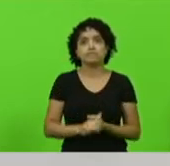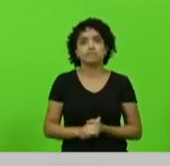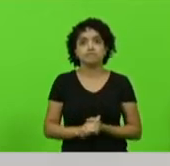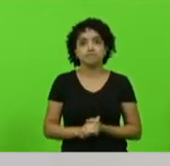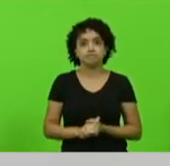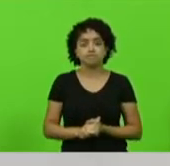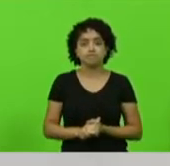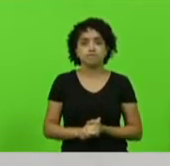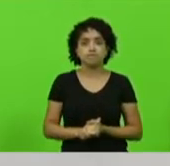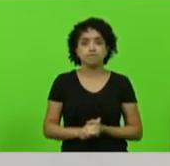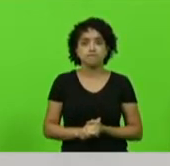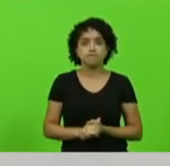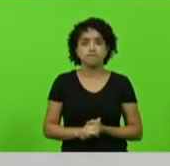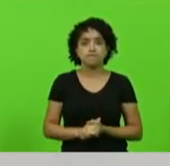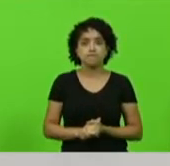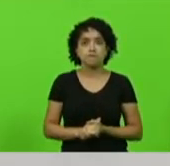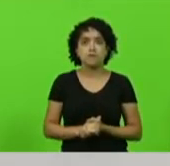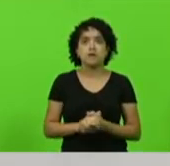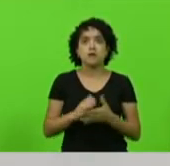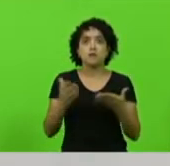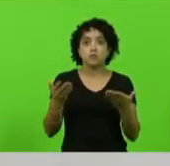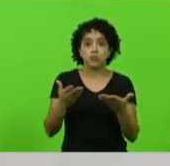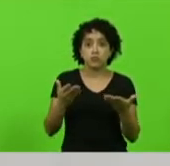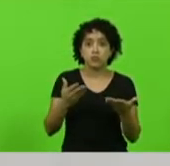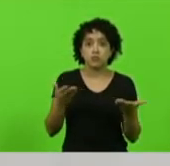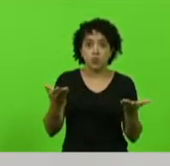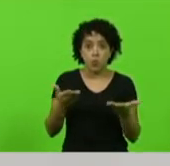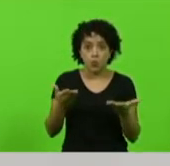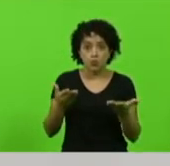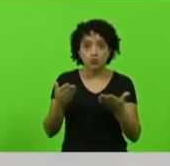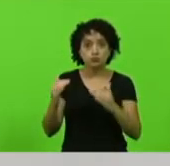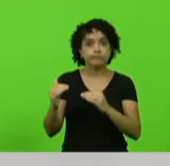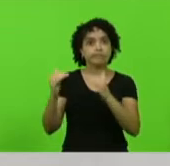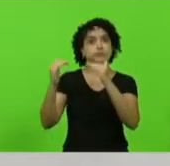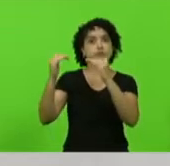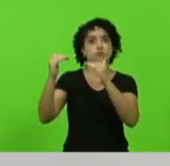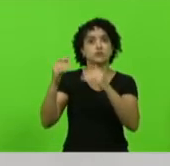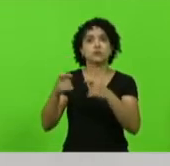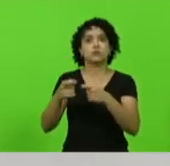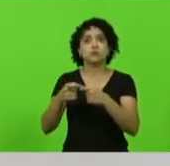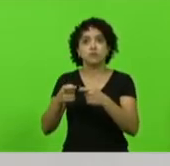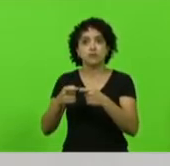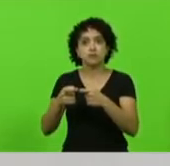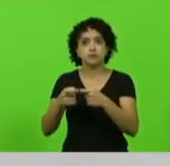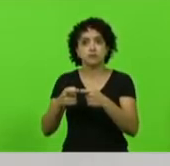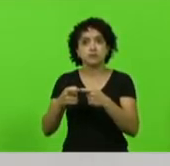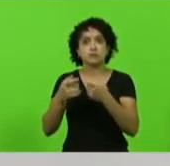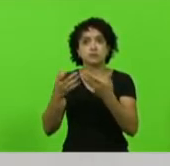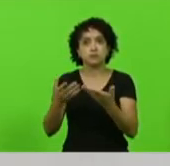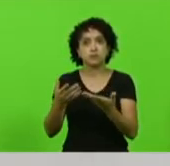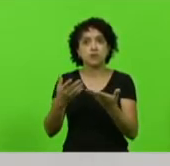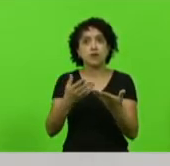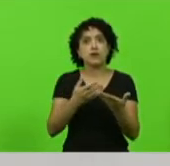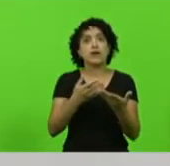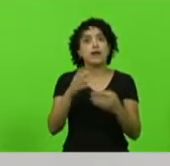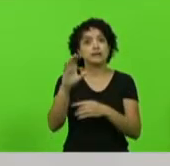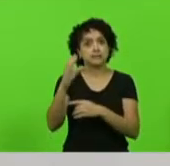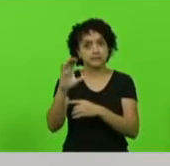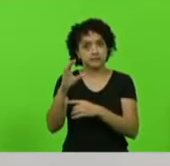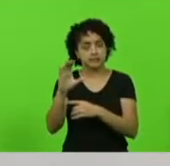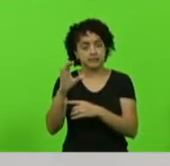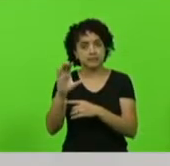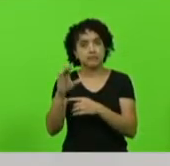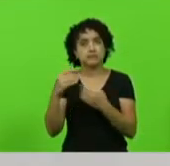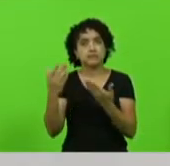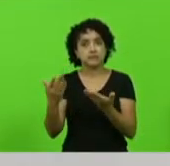Mais um minuto. Por isso eu estou aqui enaltecendo um médico e, indiretamente, enaltecendo muito a ciência, que é